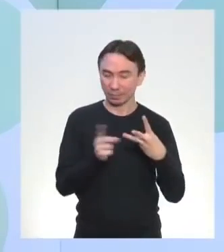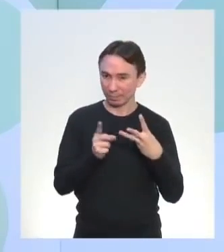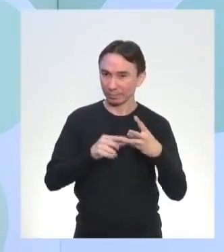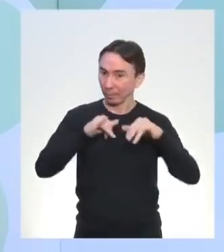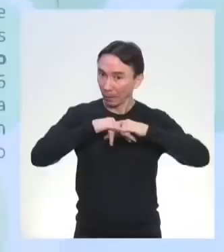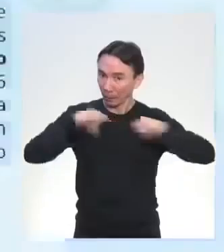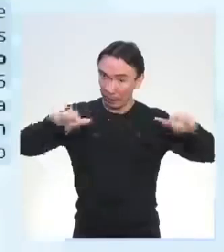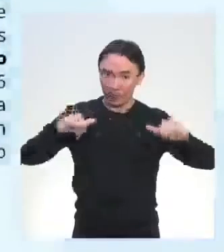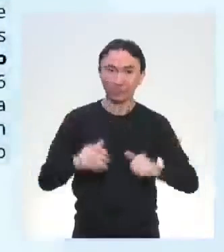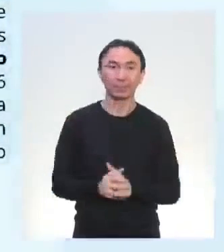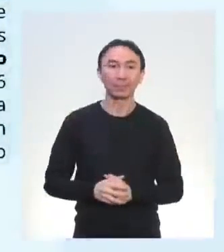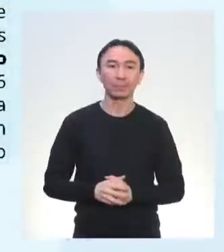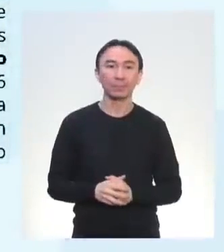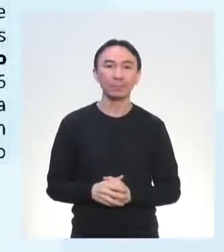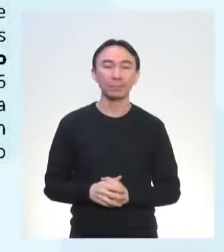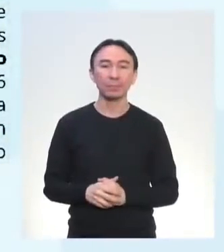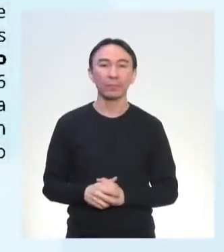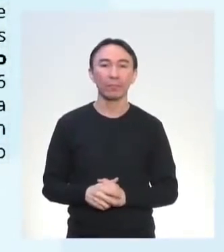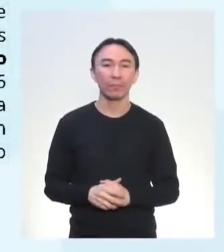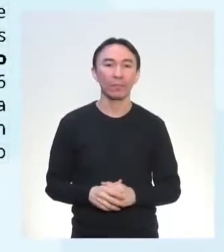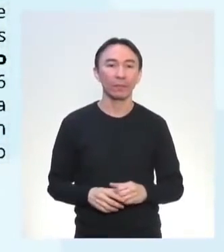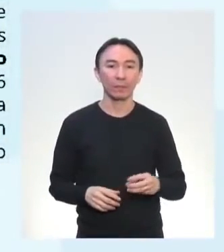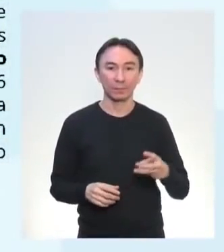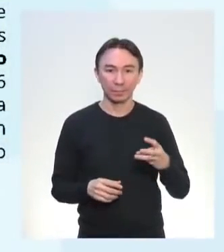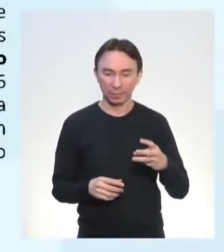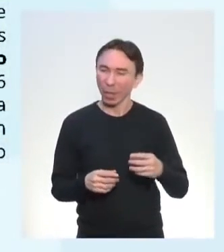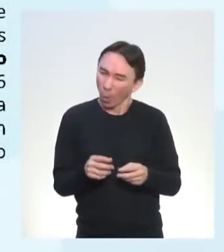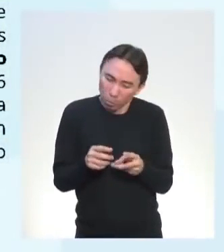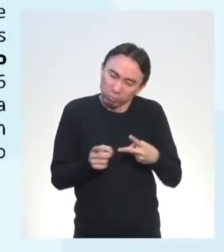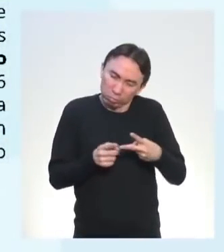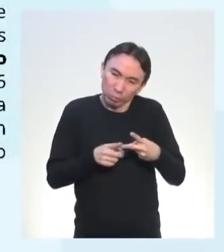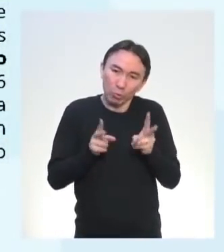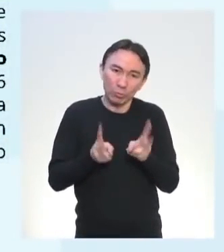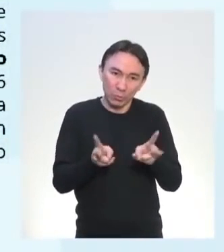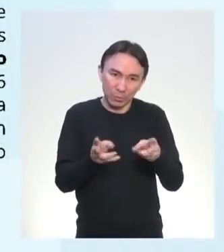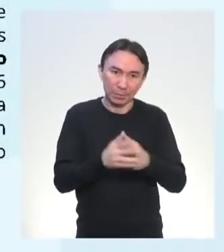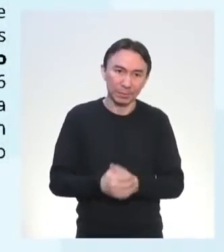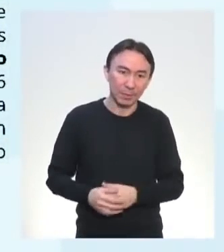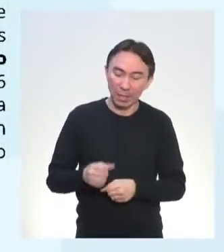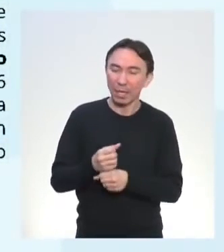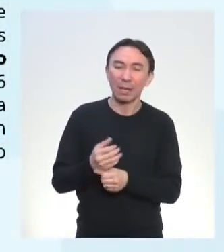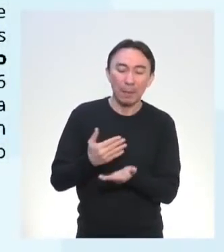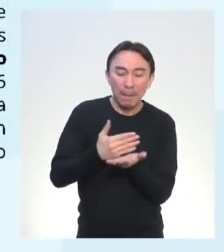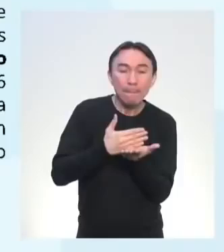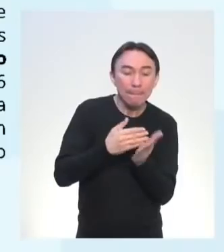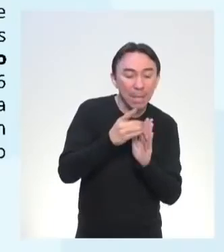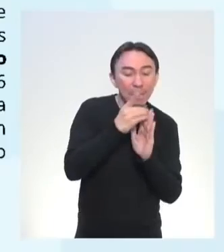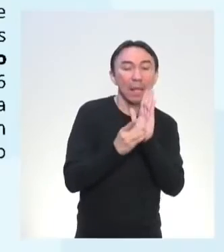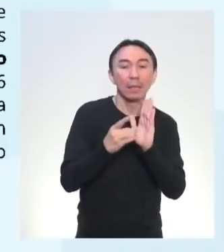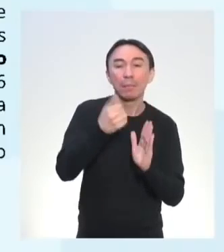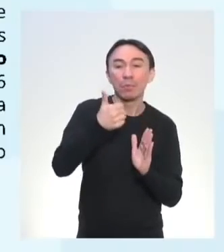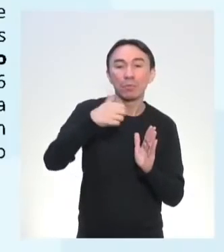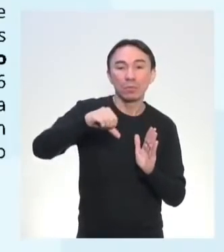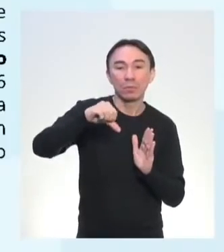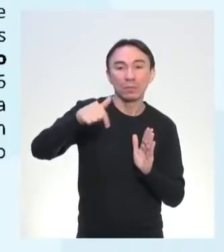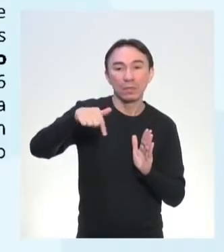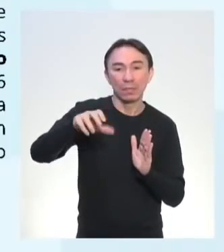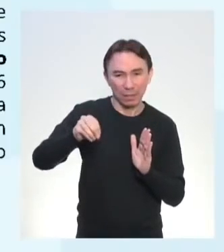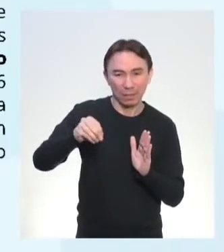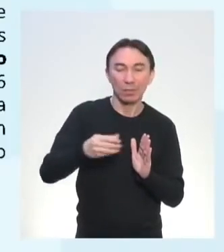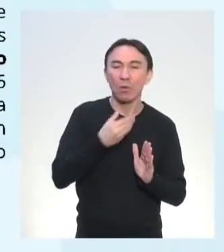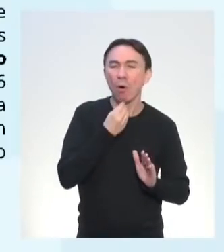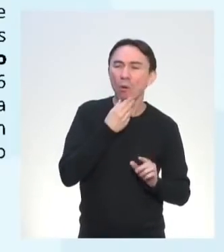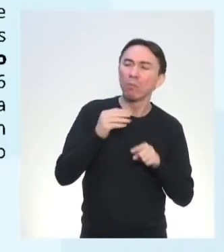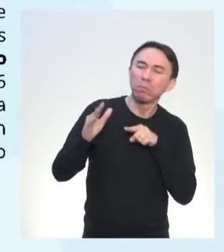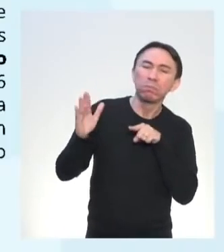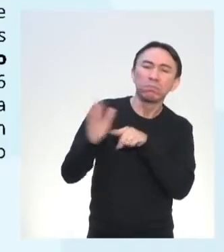Vamos ver aqui, passando. Olha lá, essa é a sequência da notícia, né? No começo dos anos 1970, ao ser questionado por um jornalista sobre o